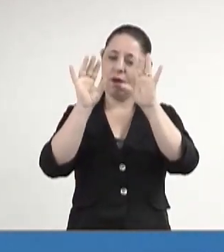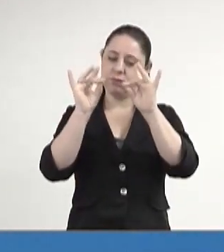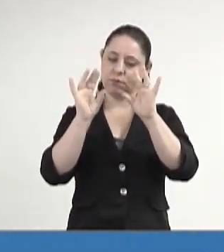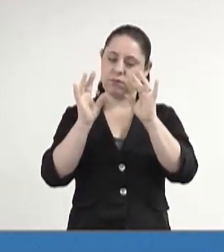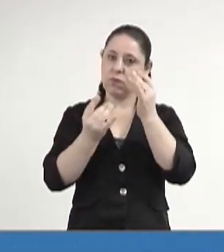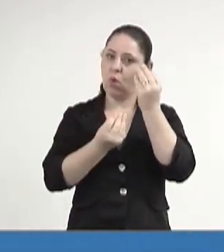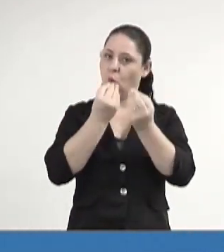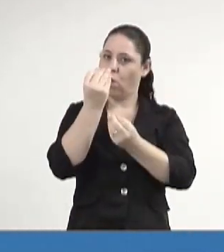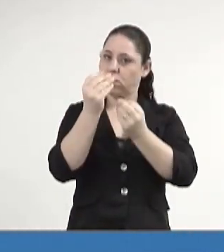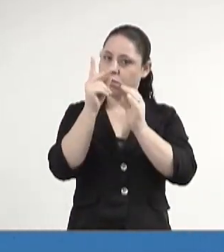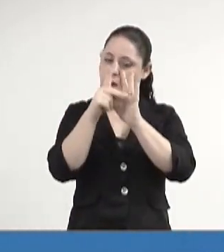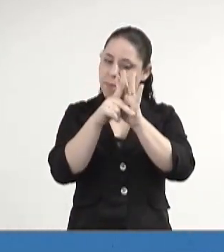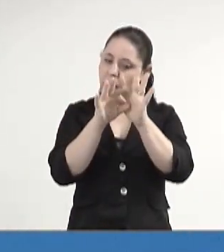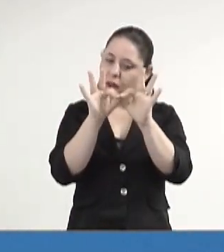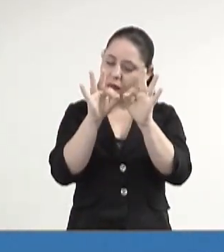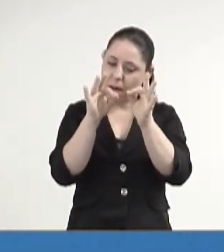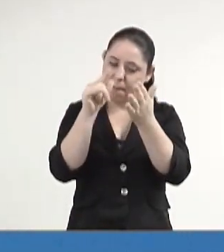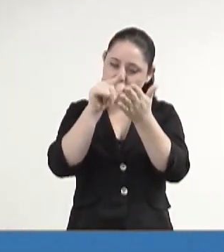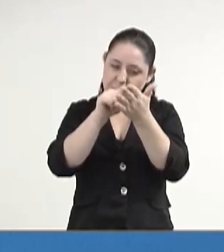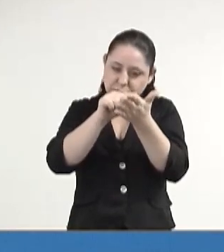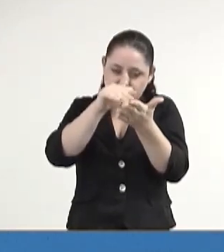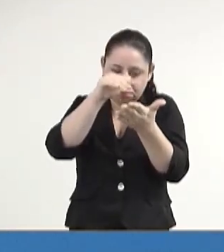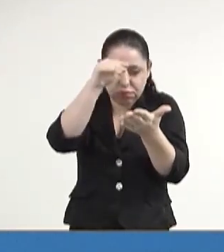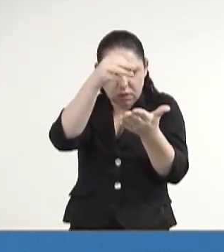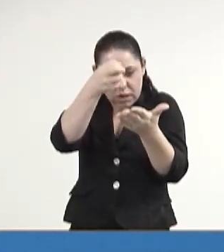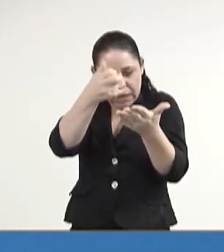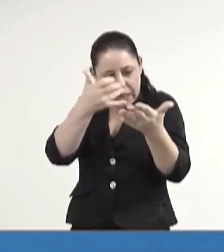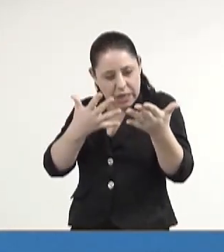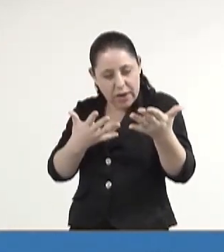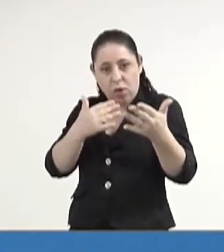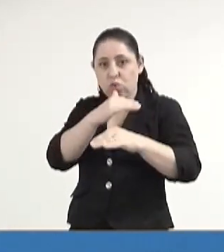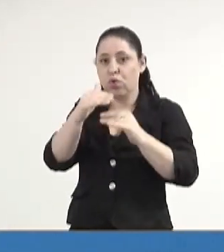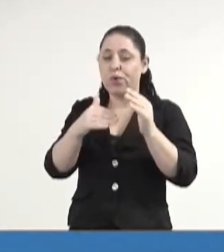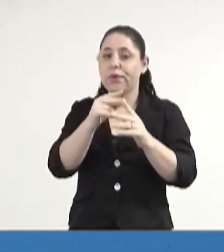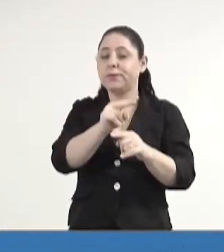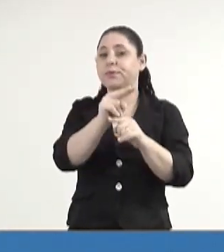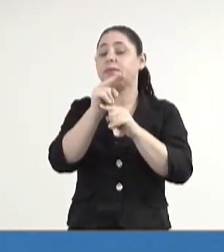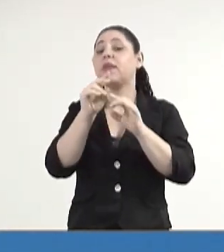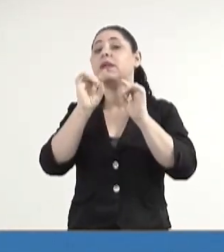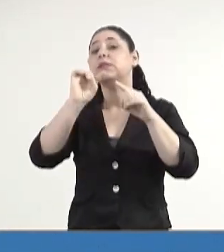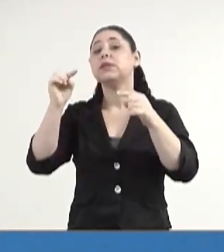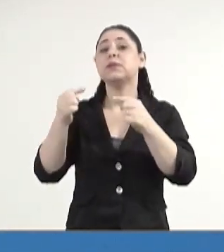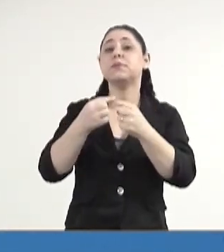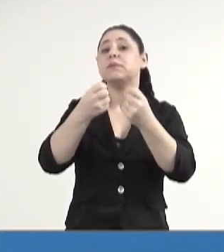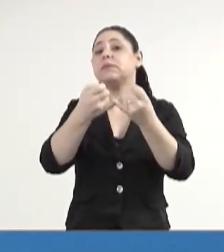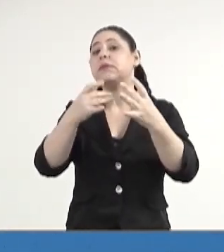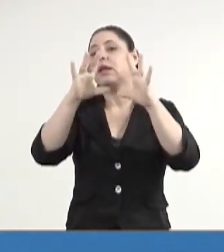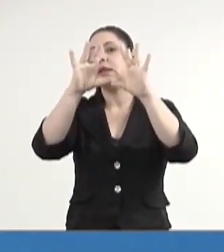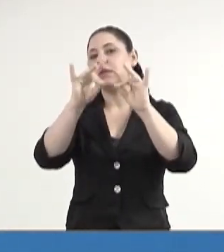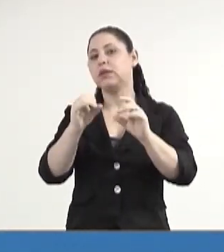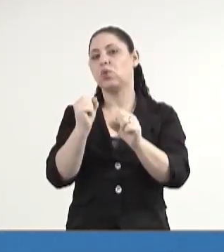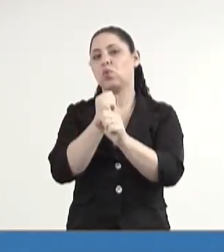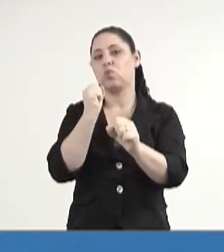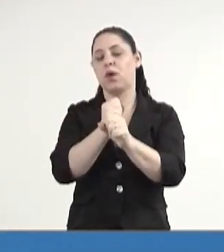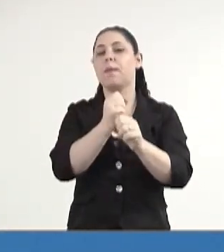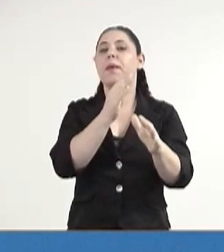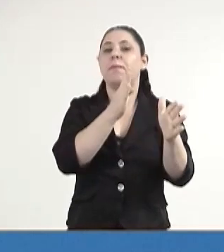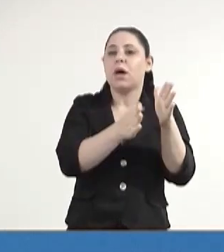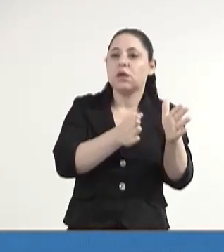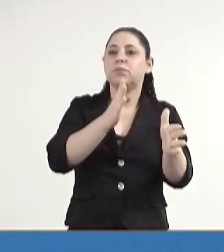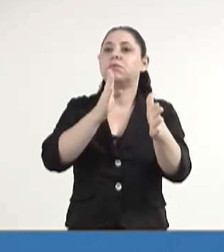a aplicação planejada dos recursos obtidos pela operação de crédito, especificando as obras